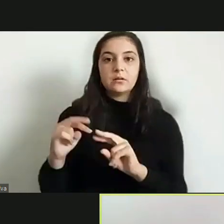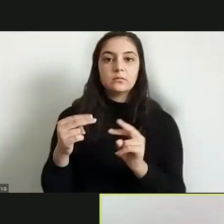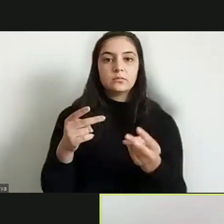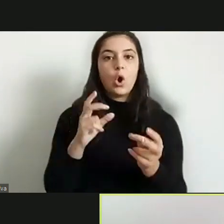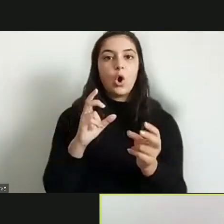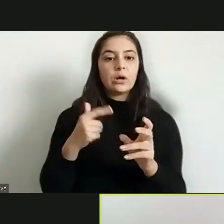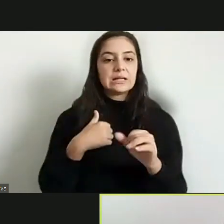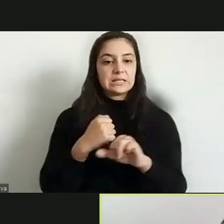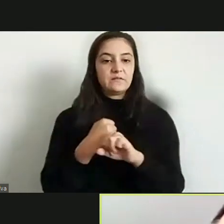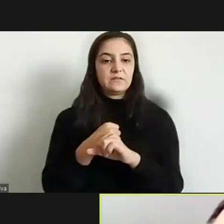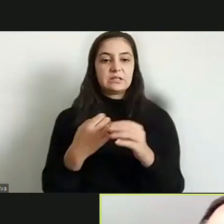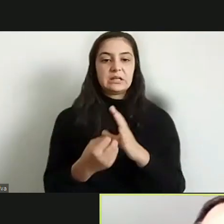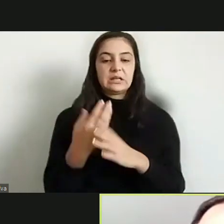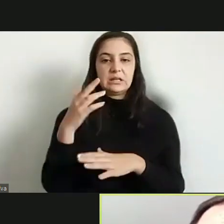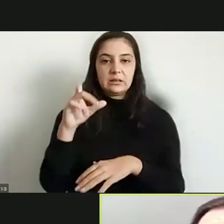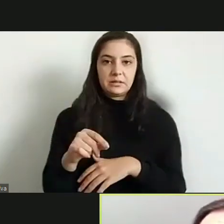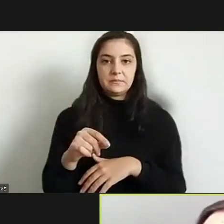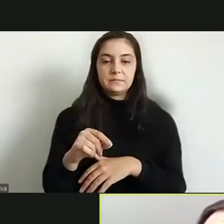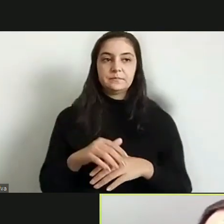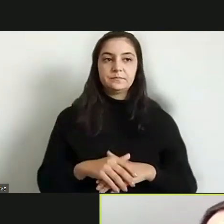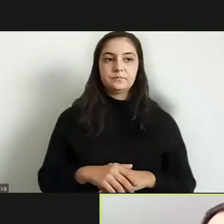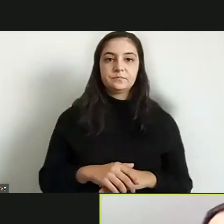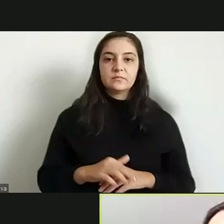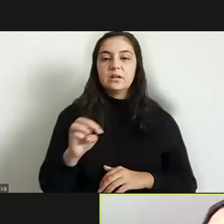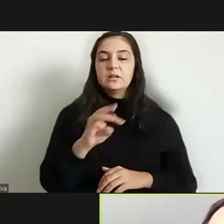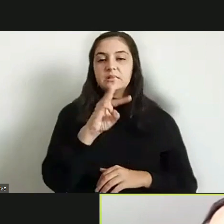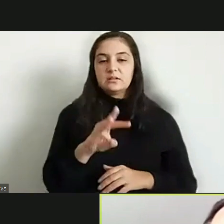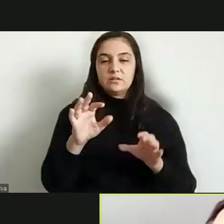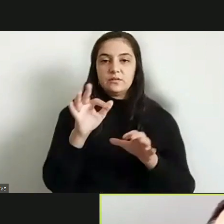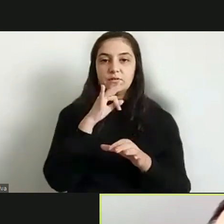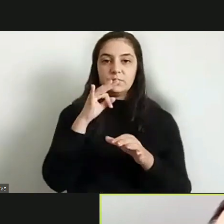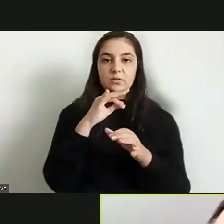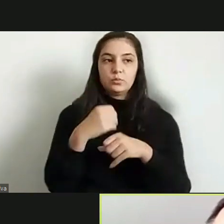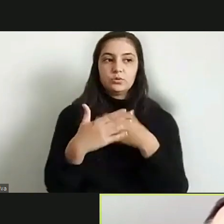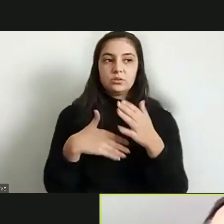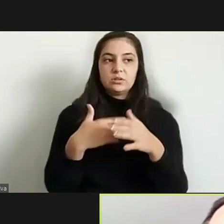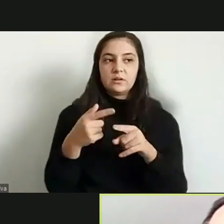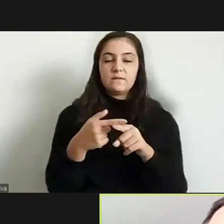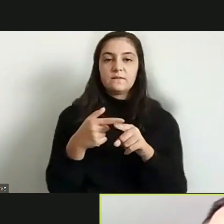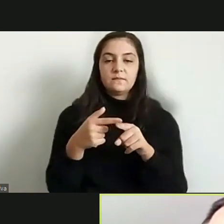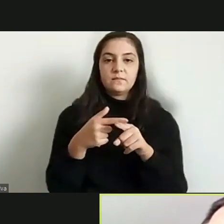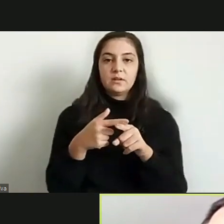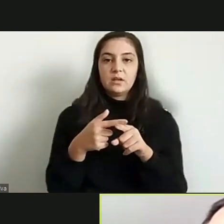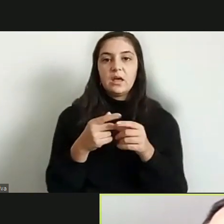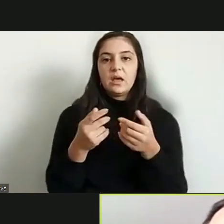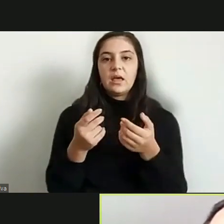de serviço. Temos uma terceira família de processos em Portugal a acontecer, muito interessante, que são os